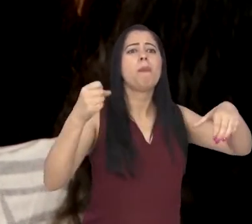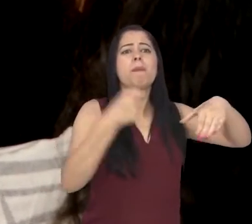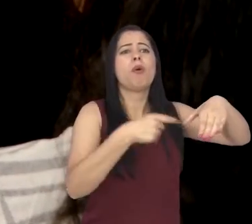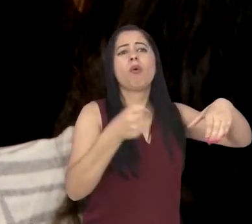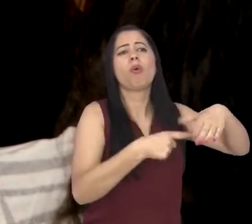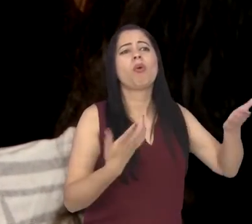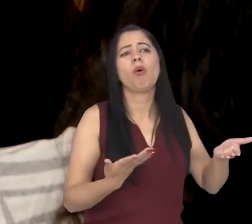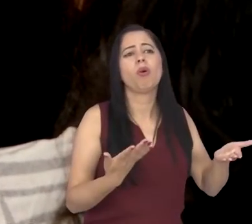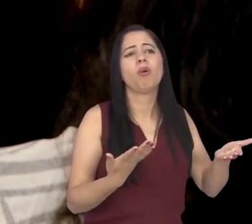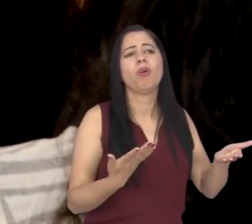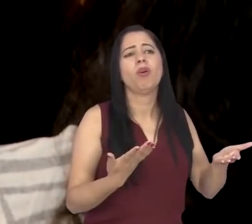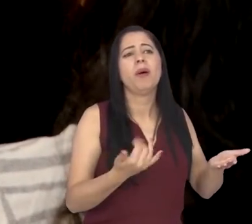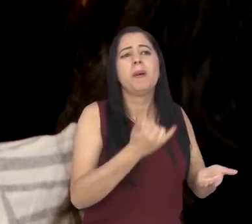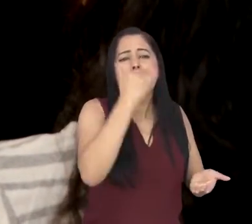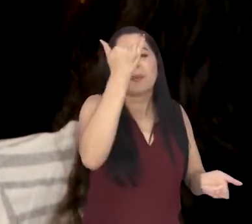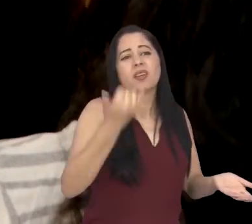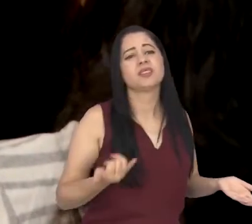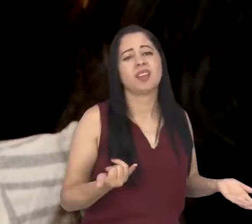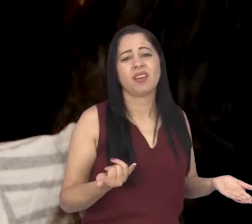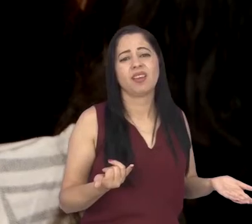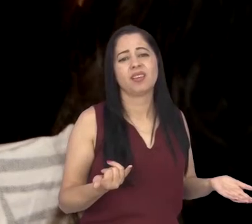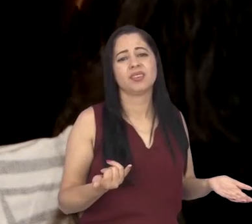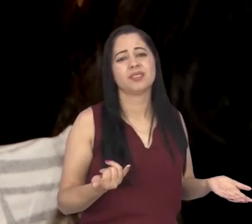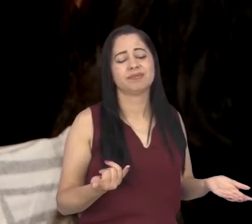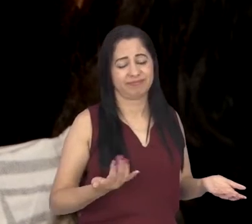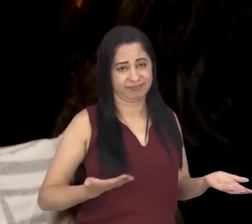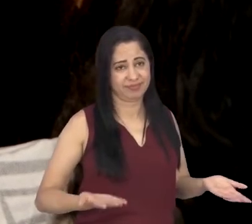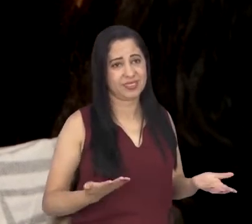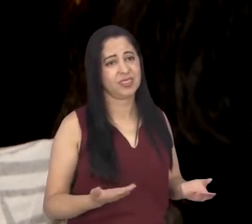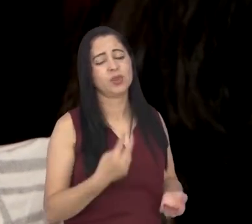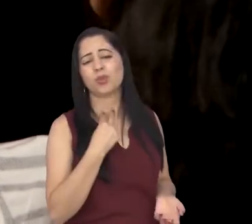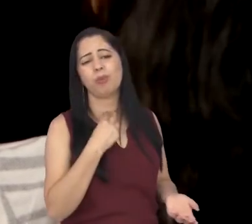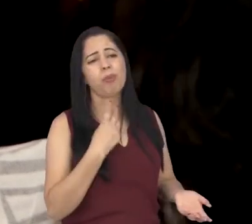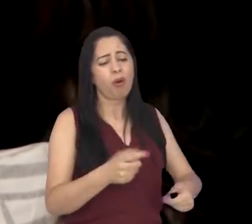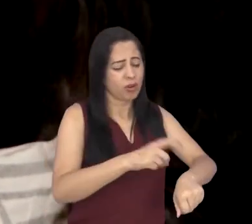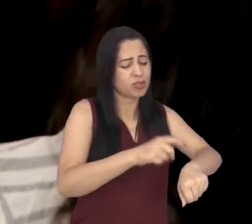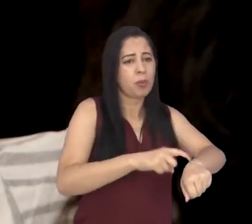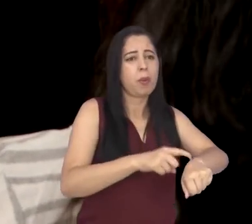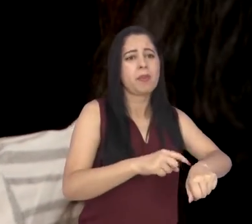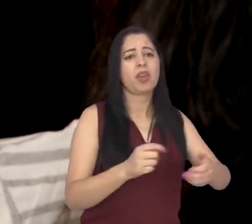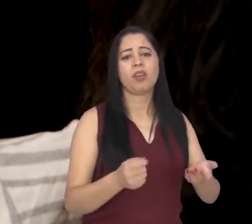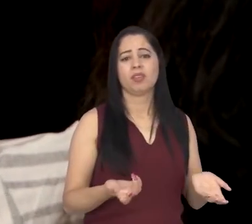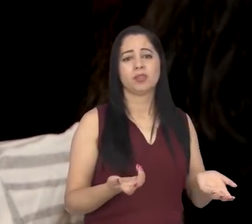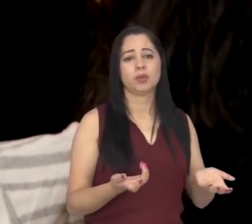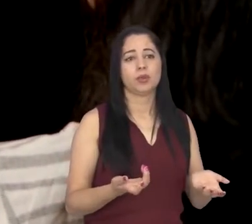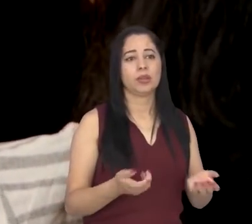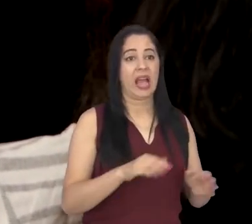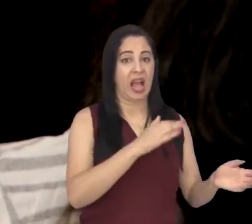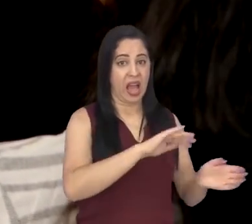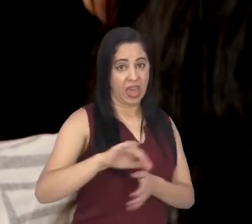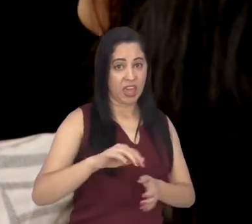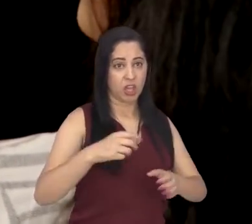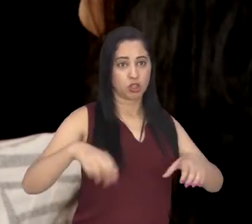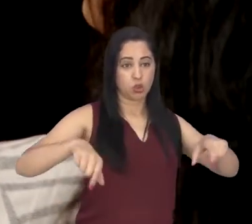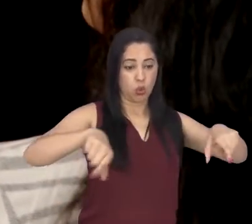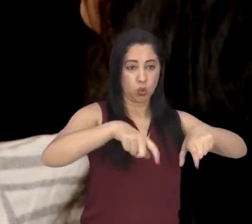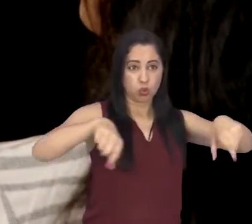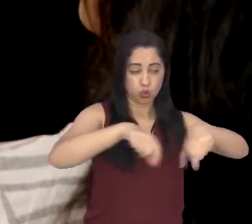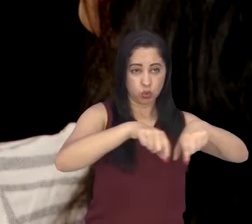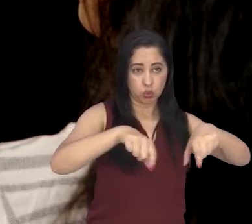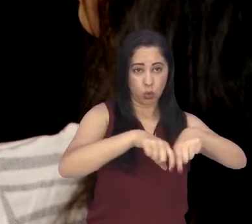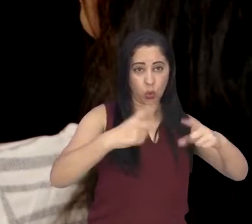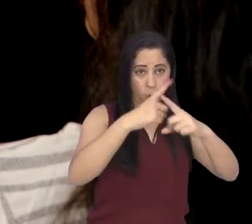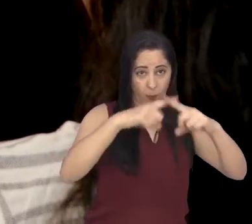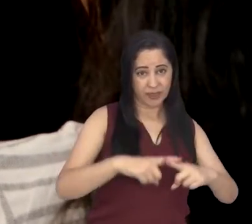contra-ataque. Não pode levar o gol que levou, com o jogo na mão. Se bem, e a Argentina ontem humilhou o Brasil. Aí você falou, não, ontem